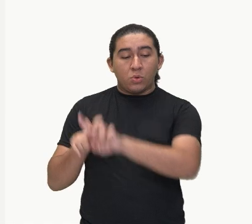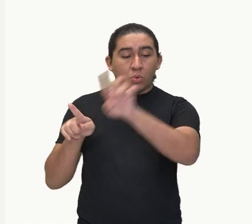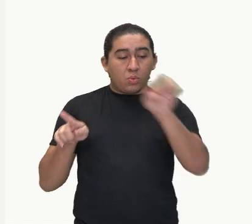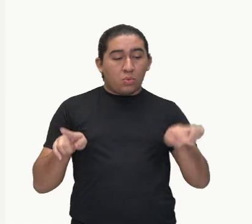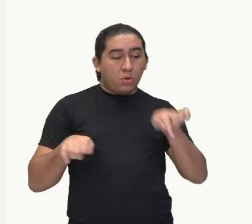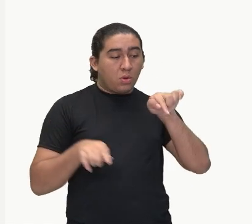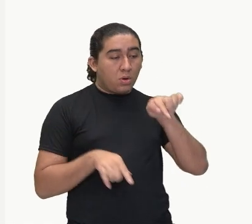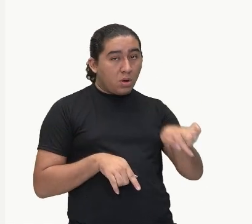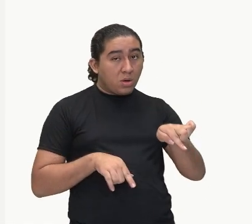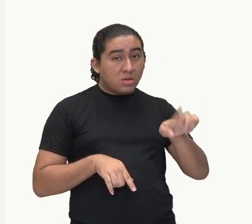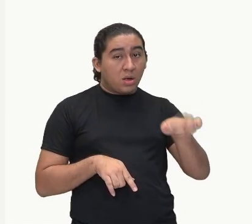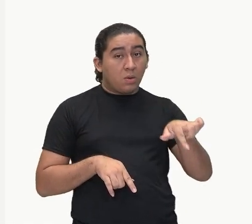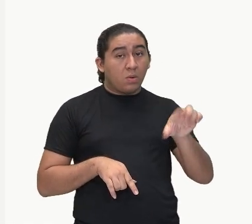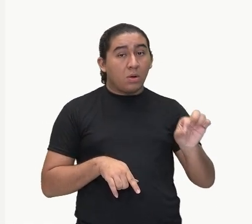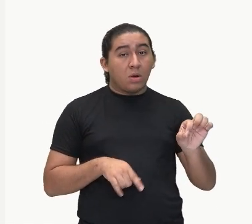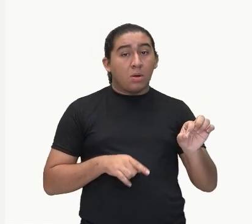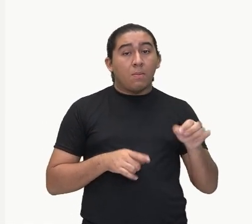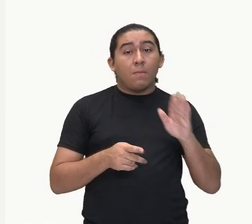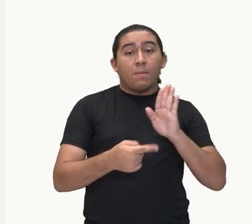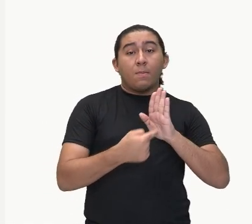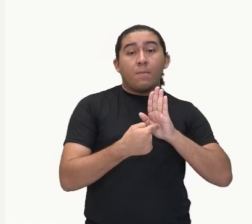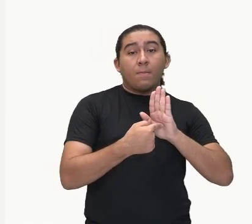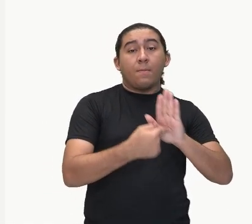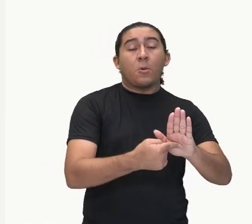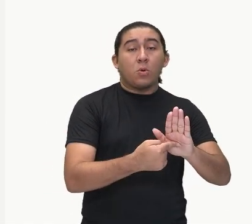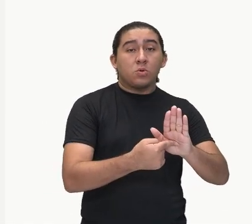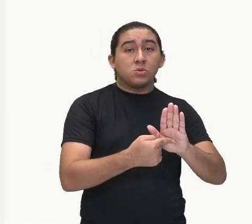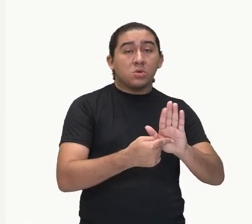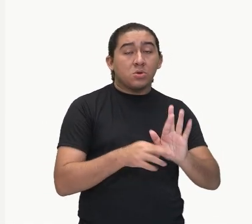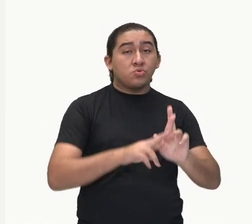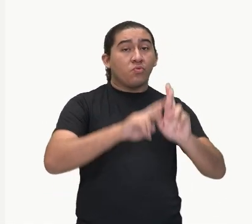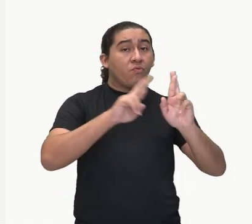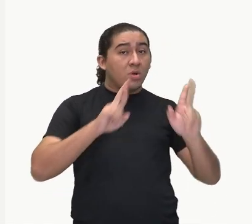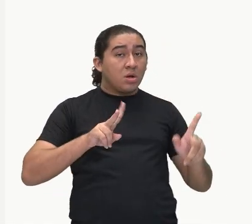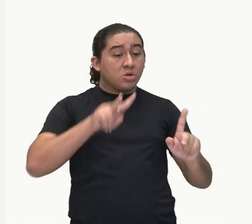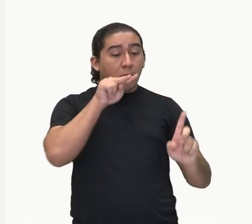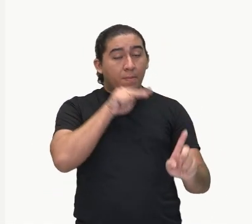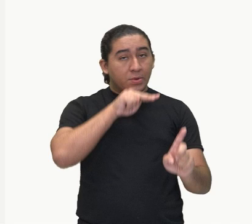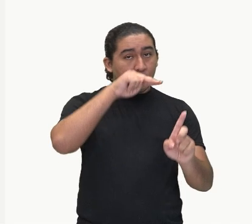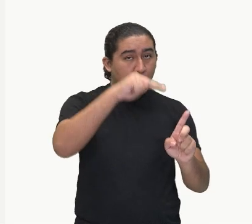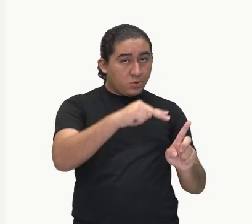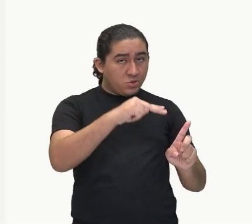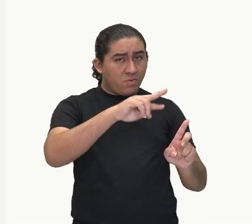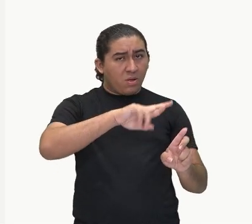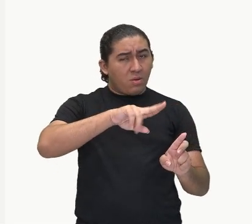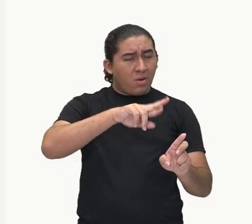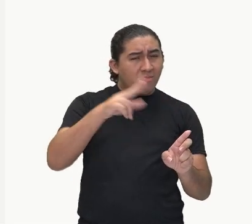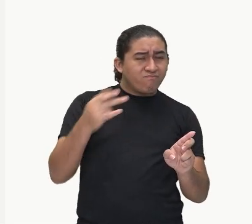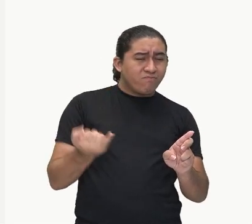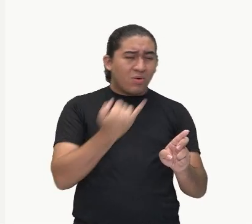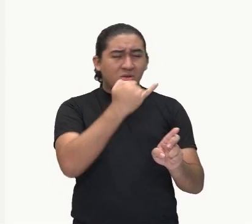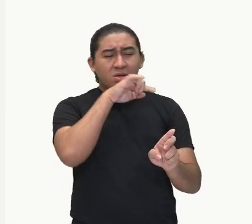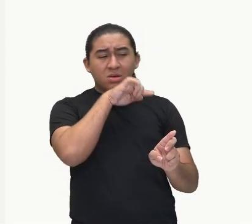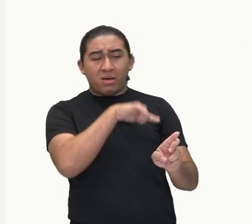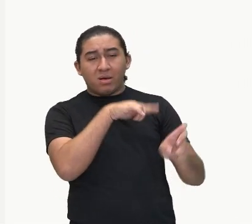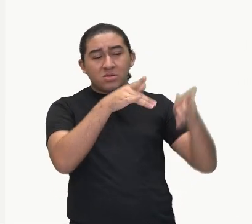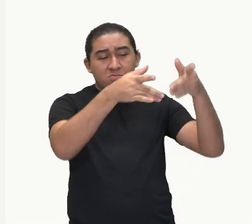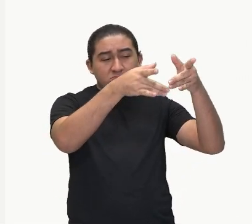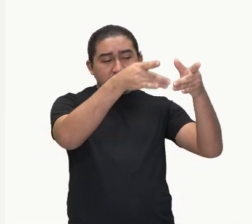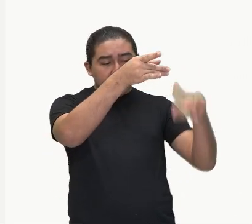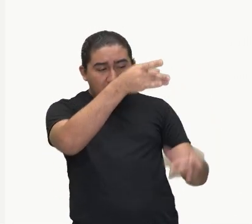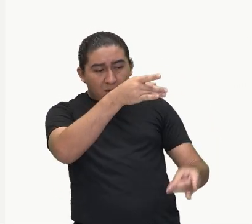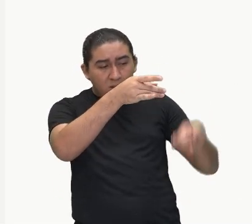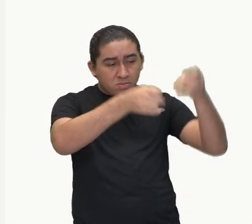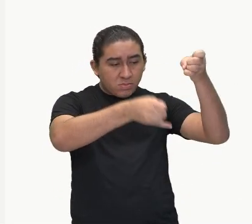naturalismo, estilo relegado a segundo plano, né? Não é tão importante, né, o